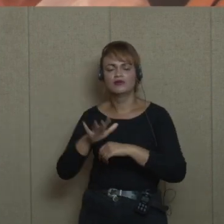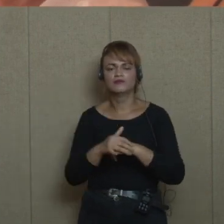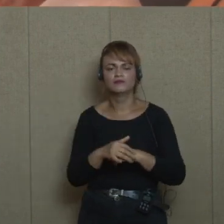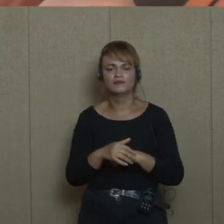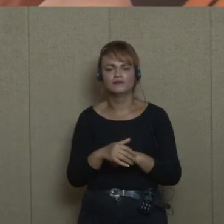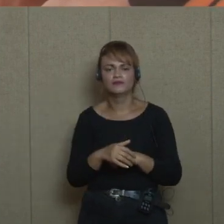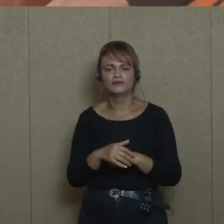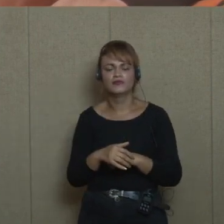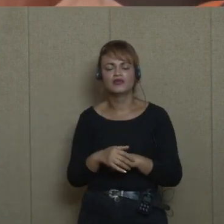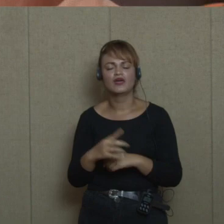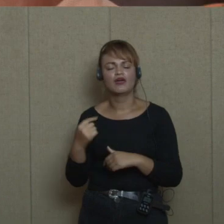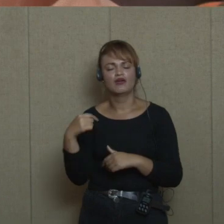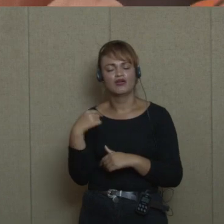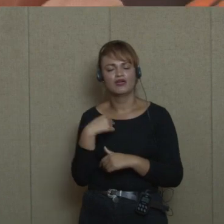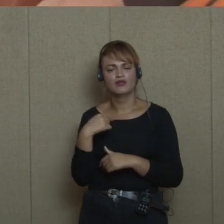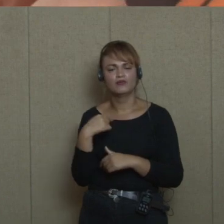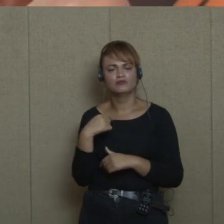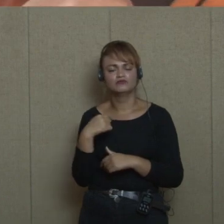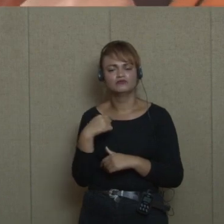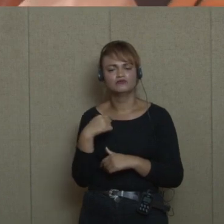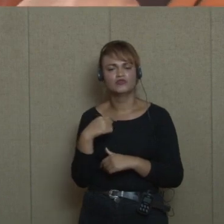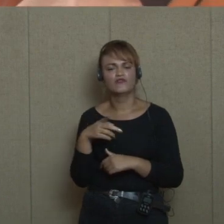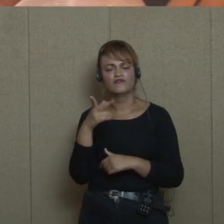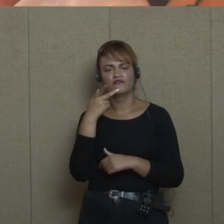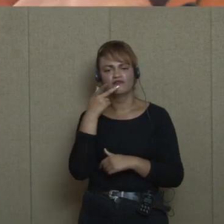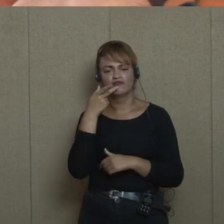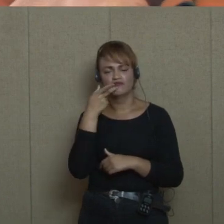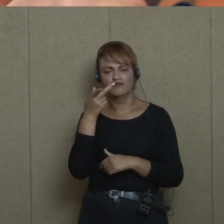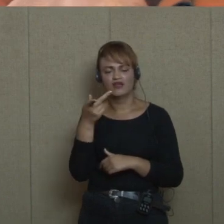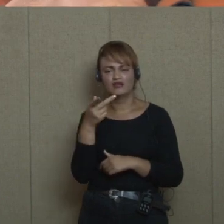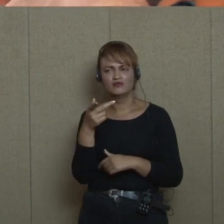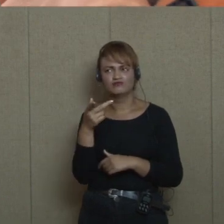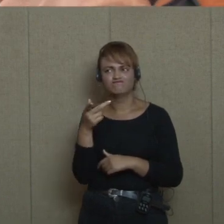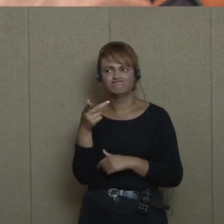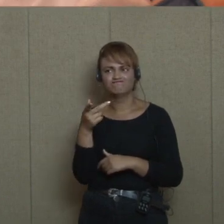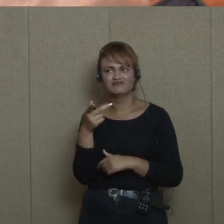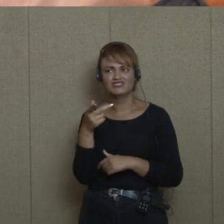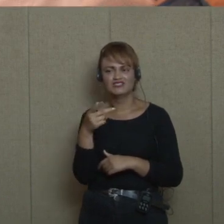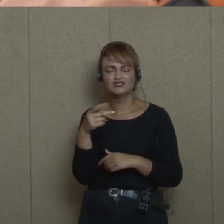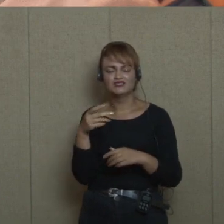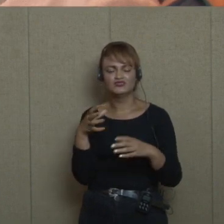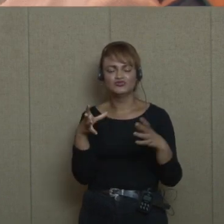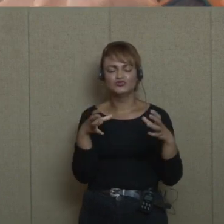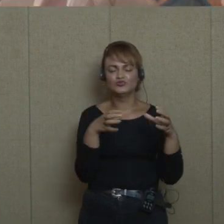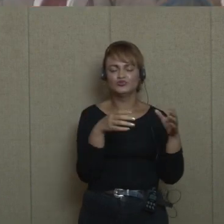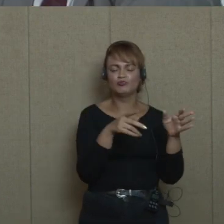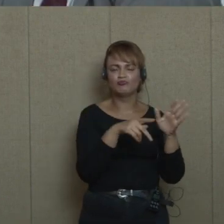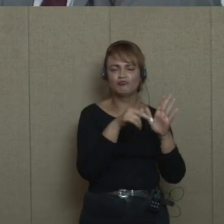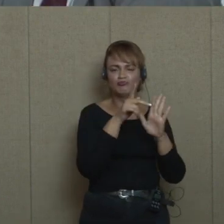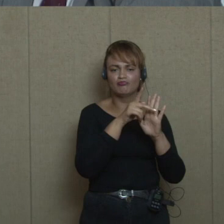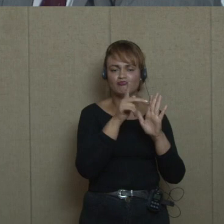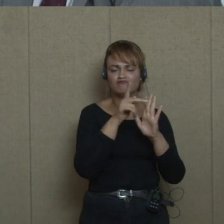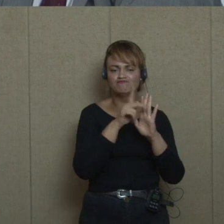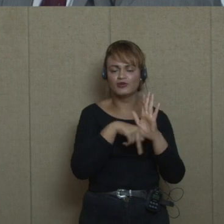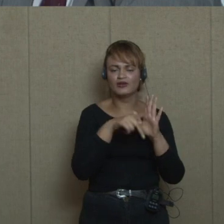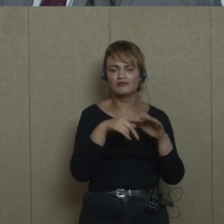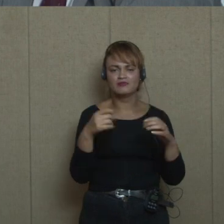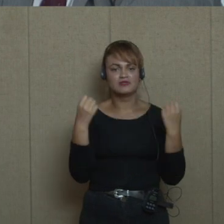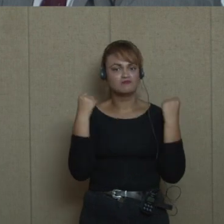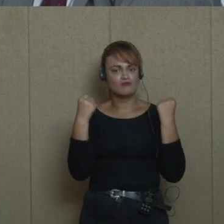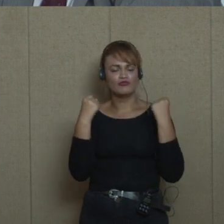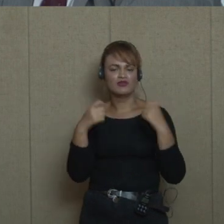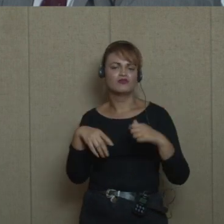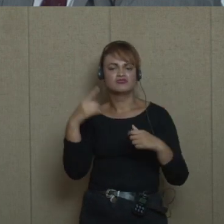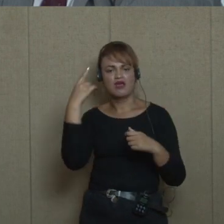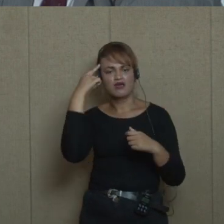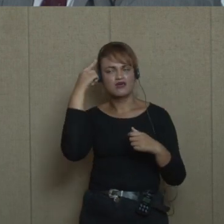more power agenda. Falo de uma agenda mais poderosa a partir dessa comissão. E eu penso em duas coisas.